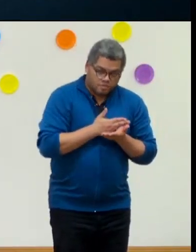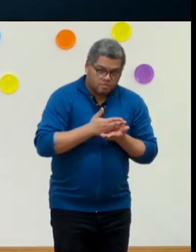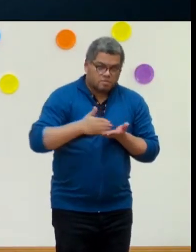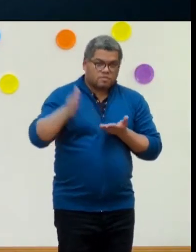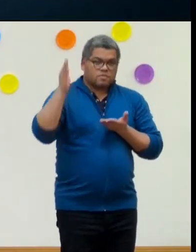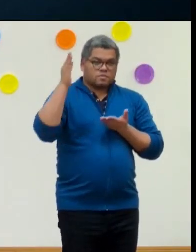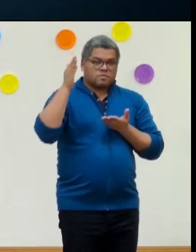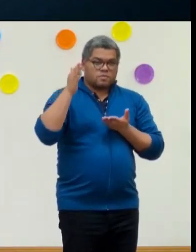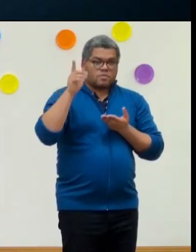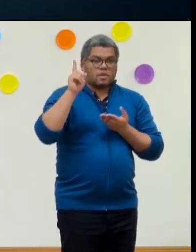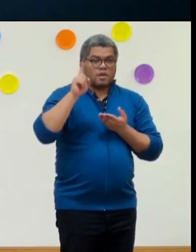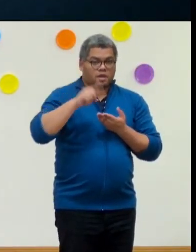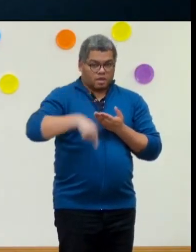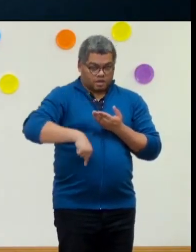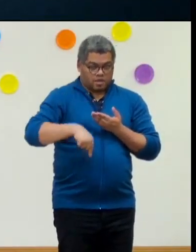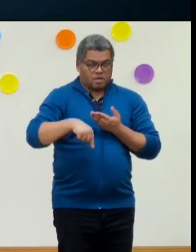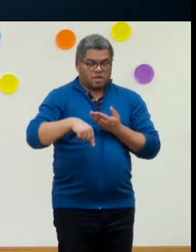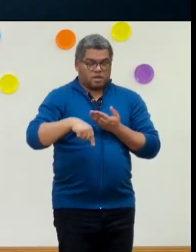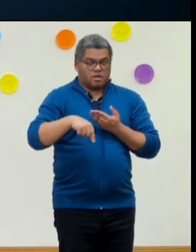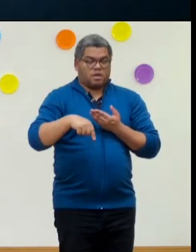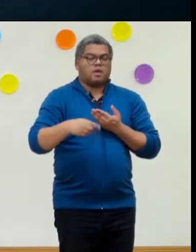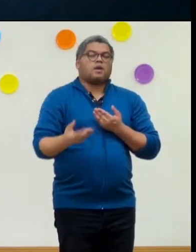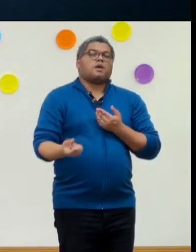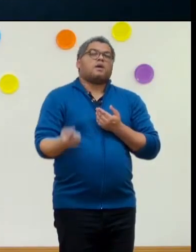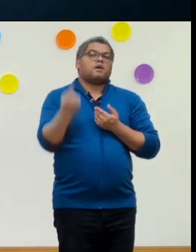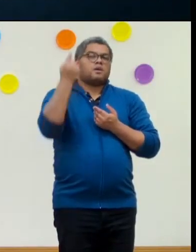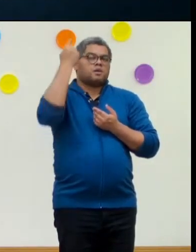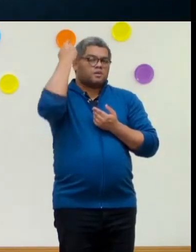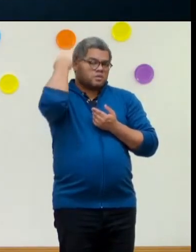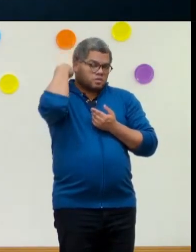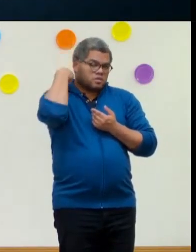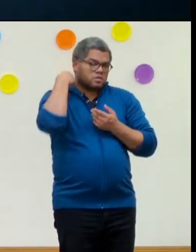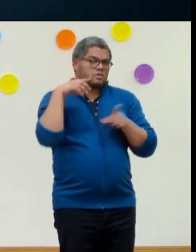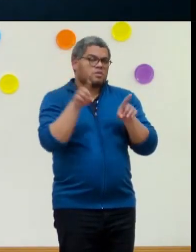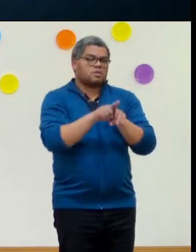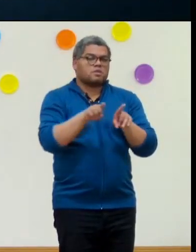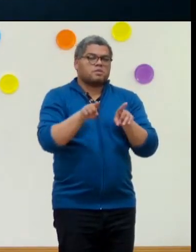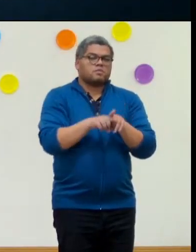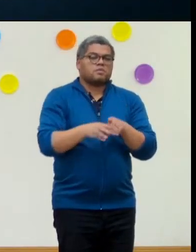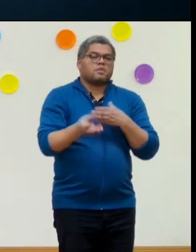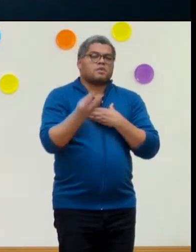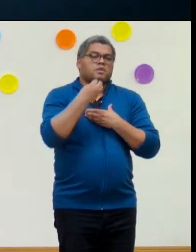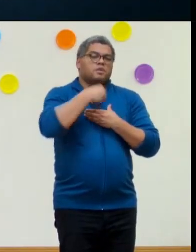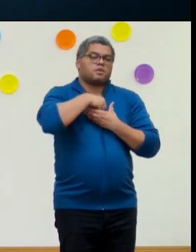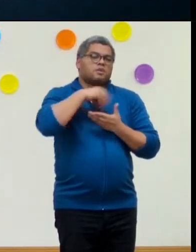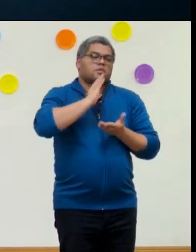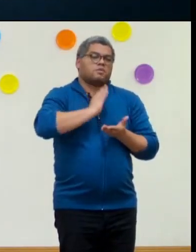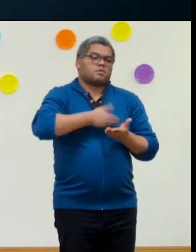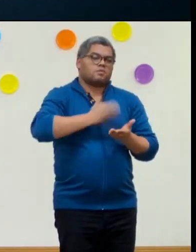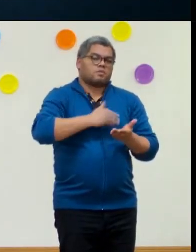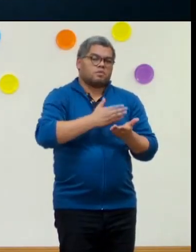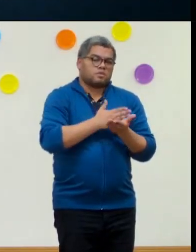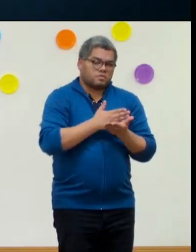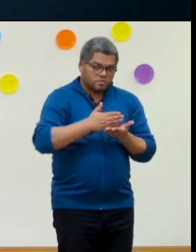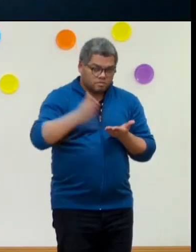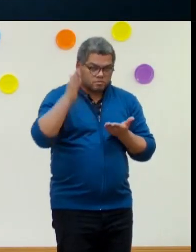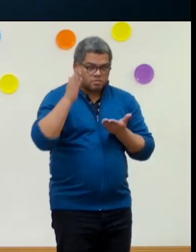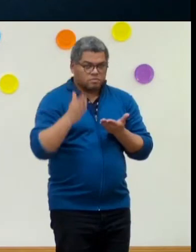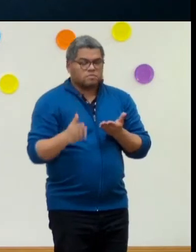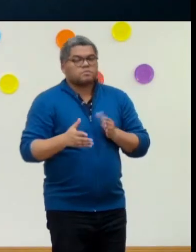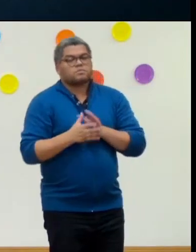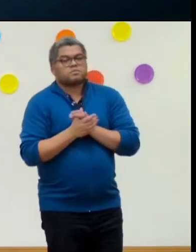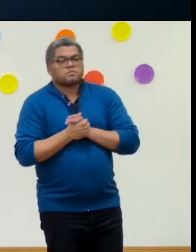É um pecado antigo e é um pecado que nasce no coração. Vamos lá, nesse texto aí que nós já lemos, o